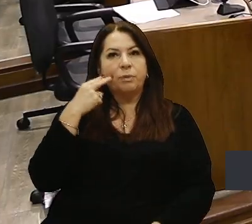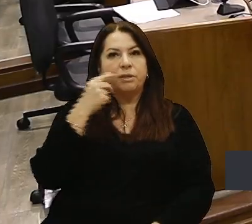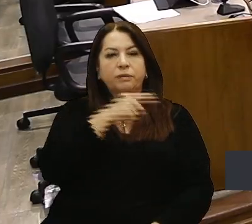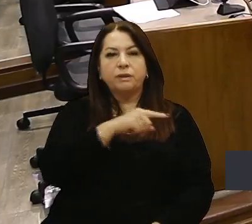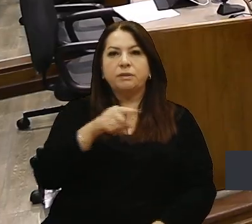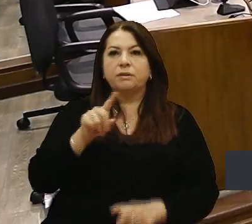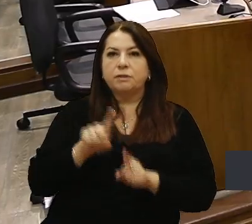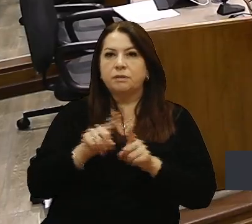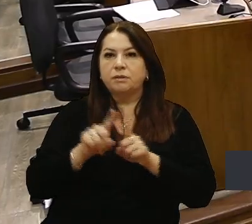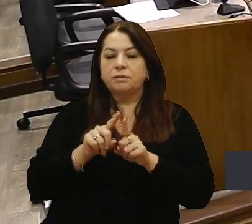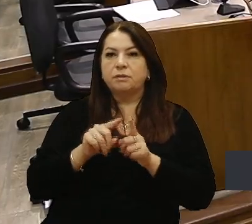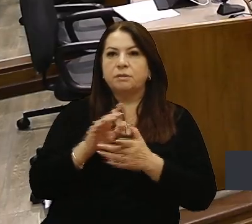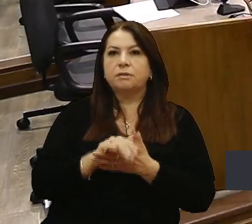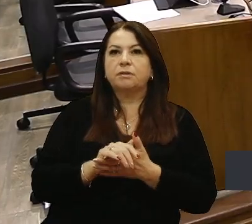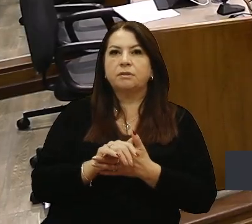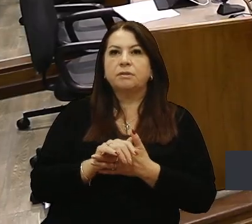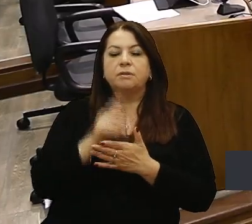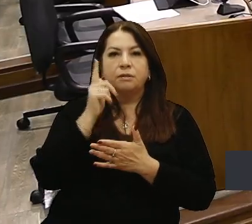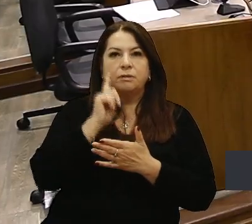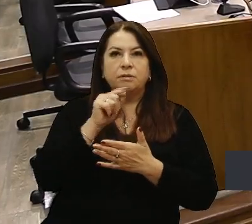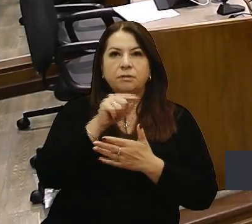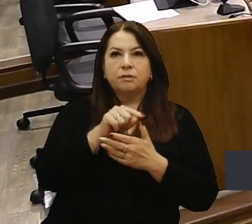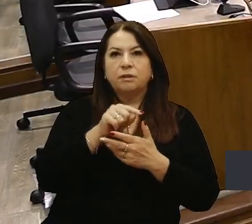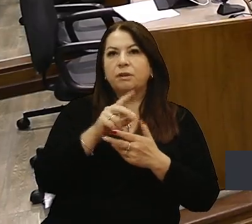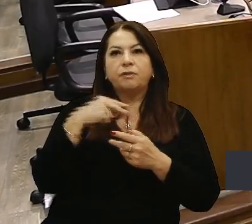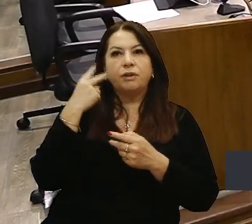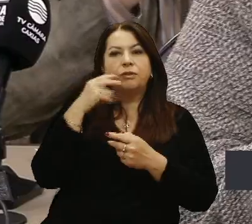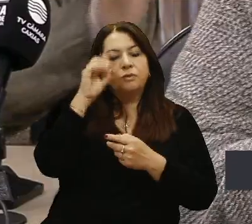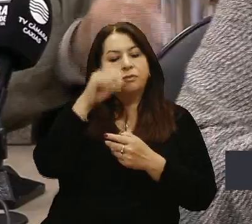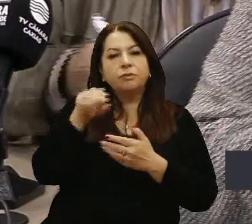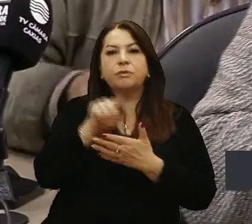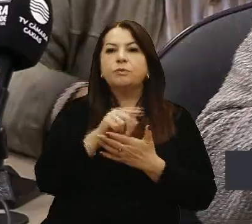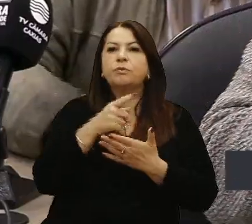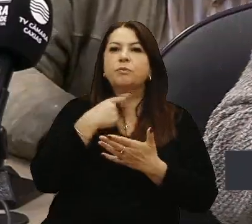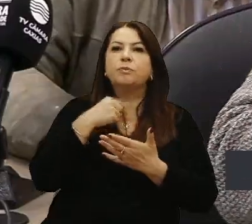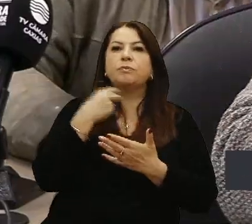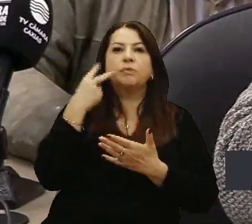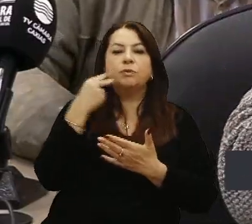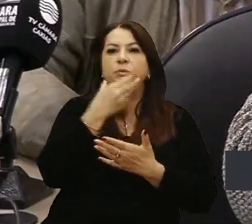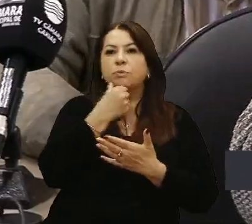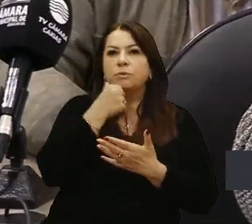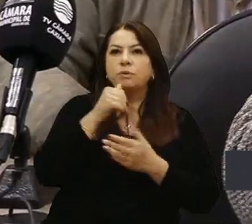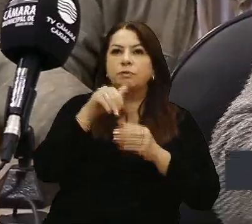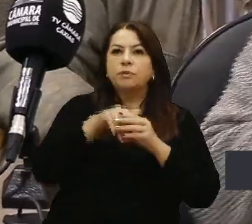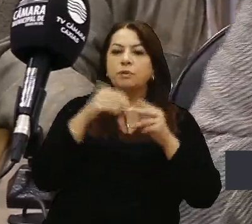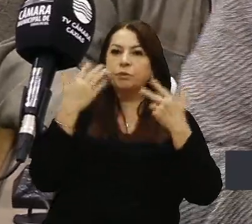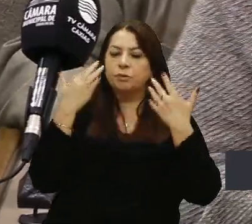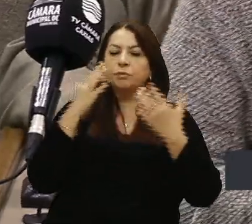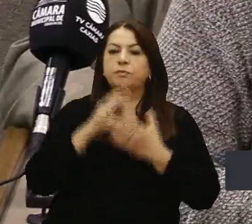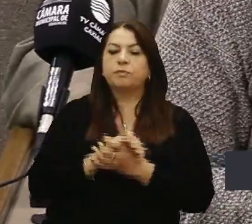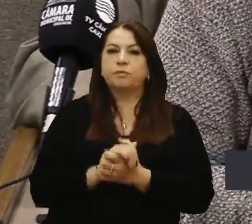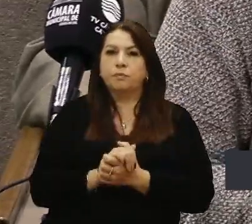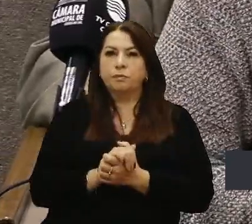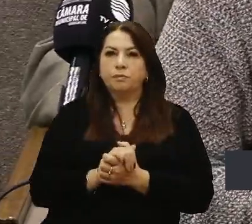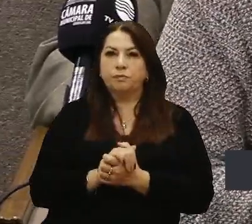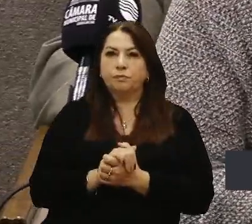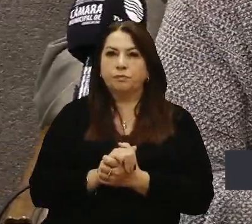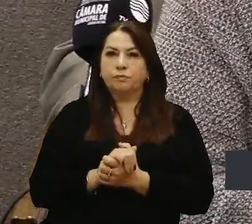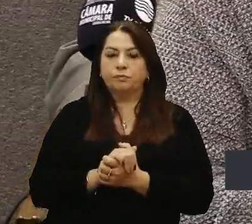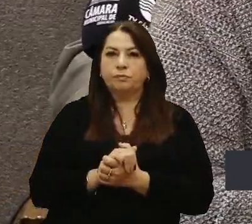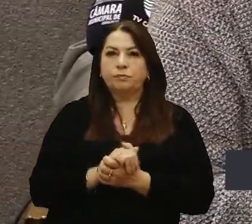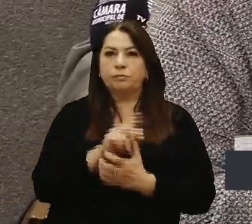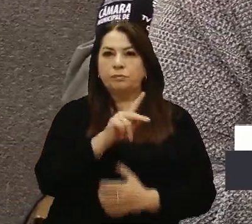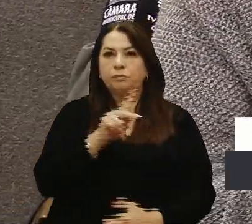vereador Fiuza, com a palavra. Obrigado, senhor presidente, senhoras e senhores vereadores. Eu gostaria de fazer um voto aqui de congratulações à